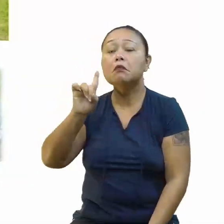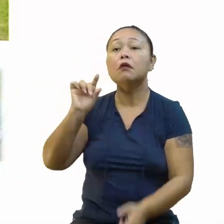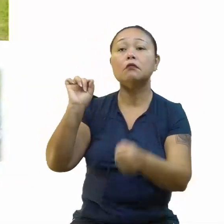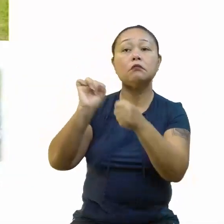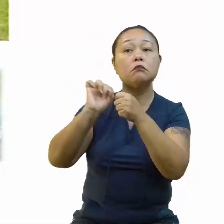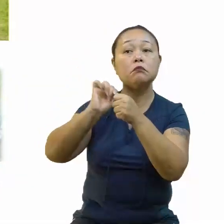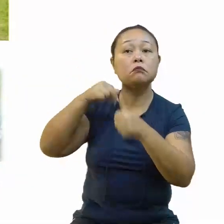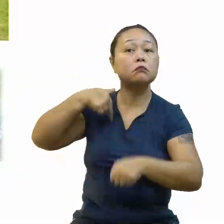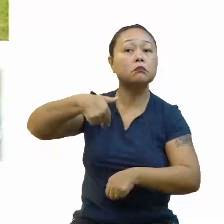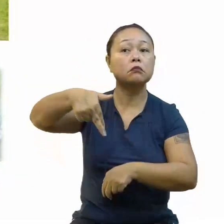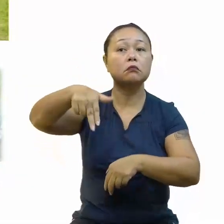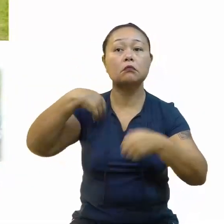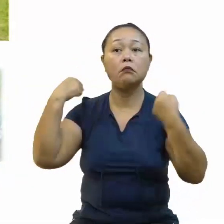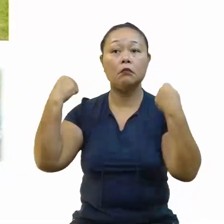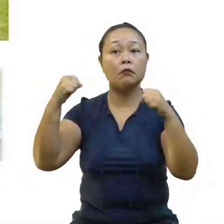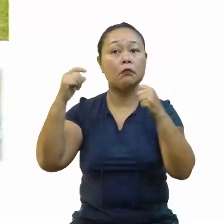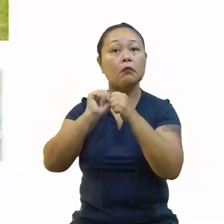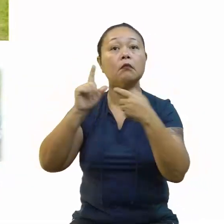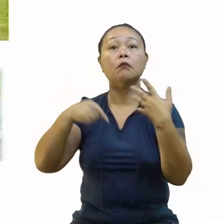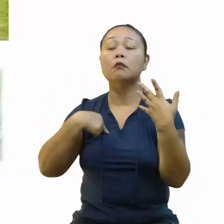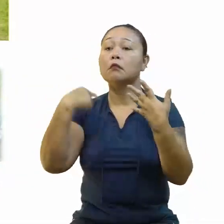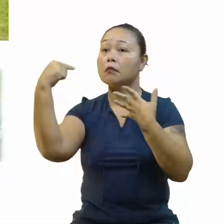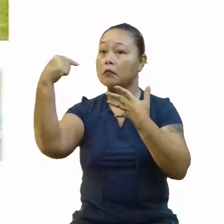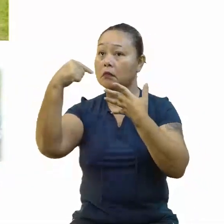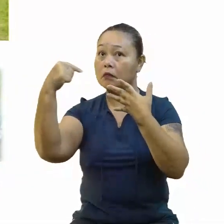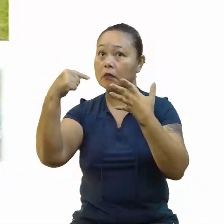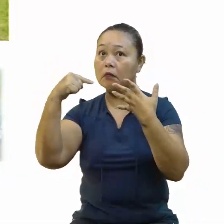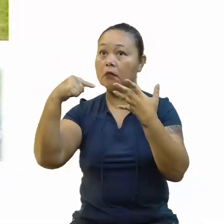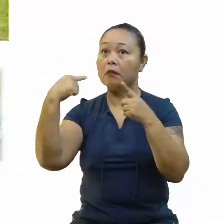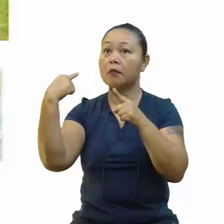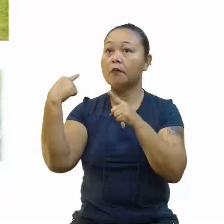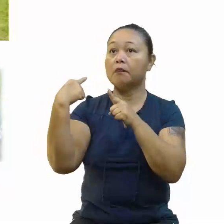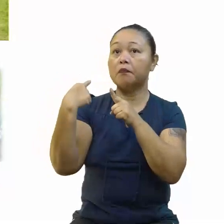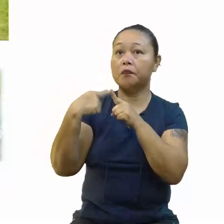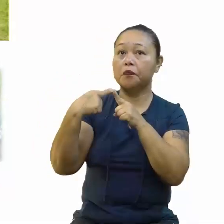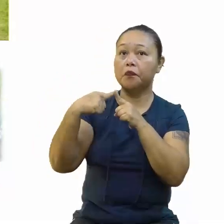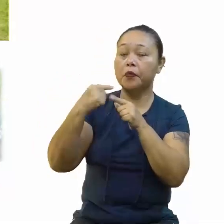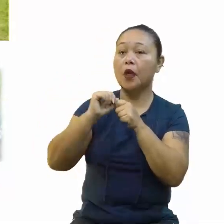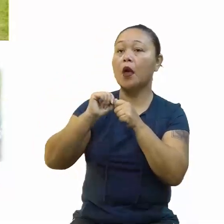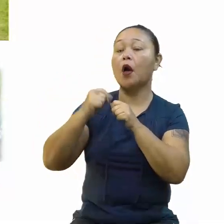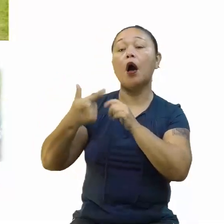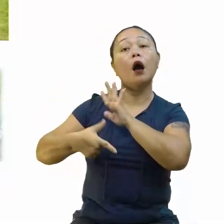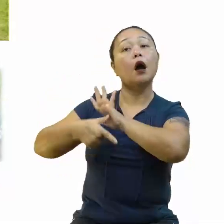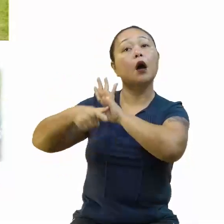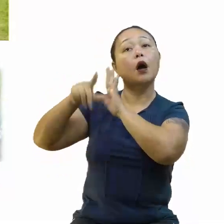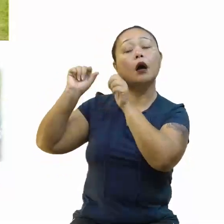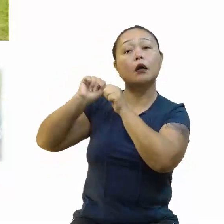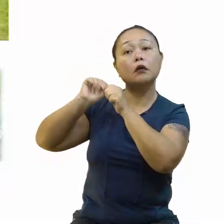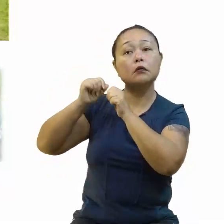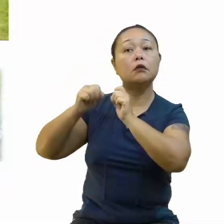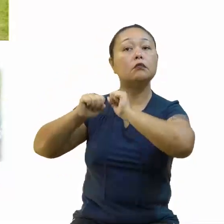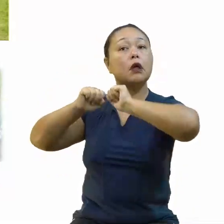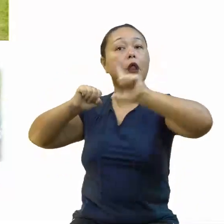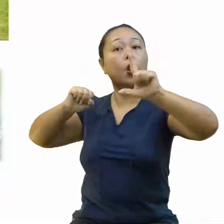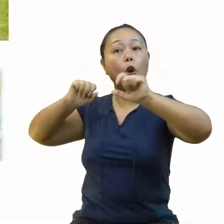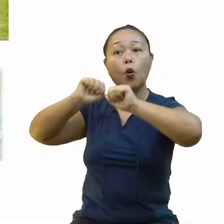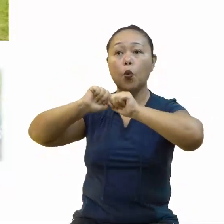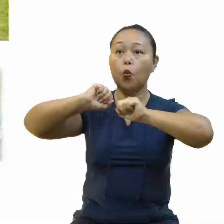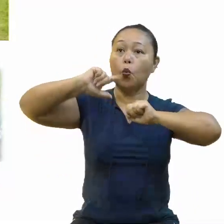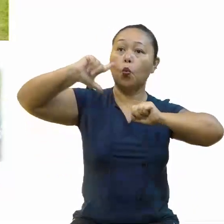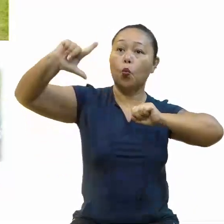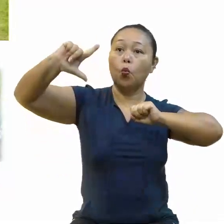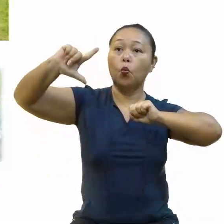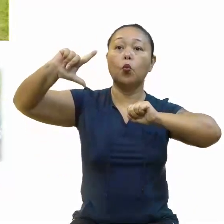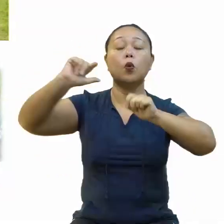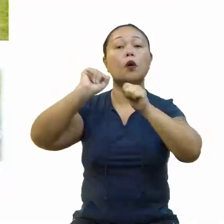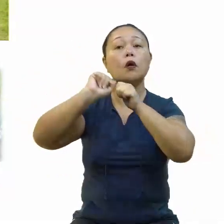física. E aí nós pontuamos a importância do aquecimento e o alongamento, da importância